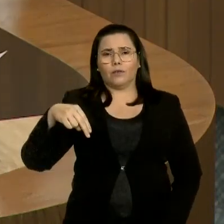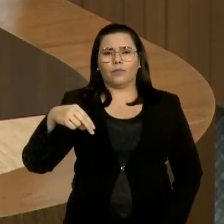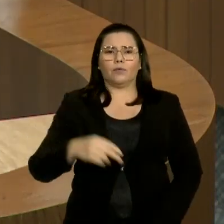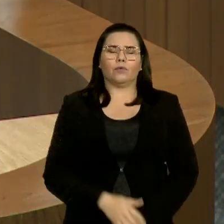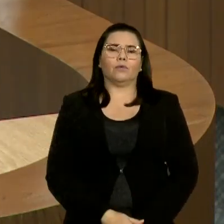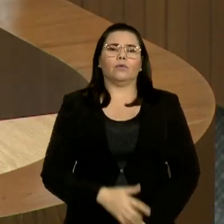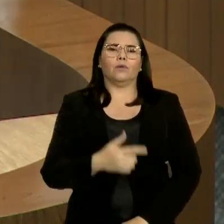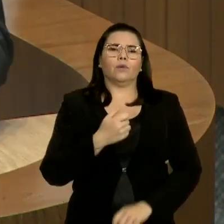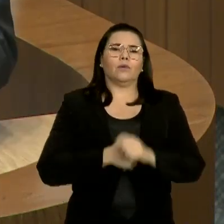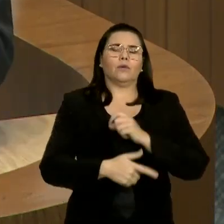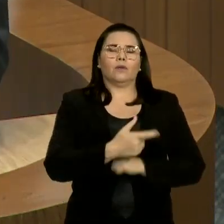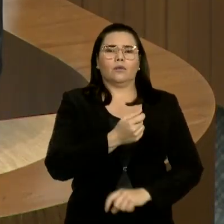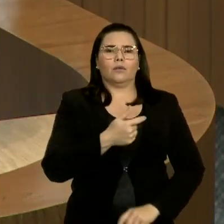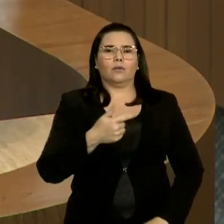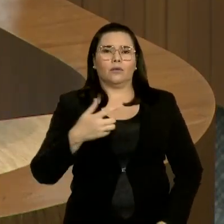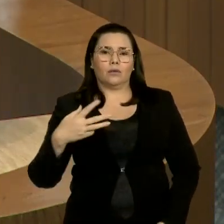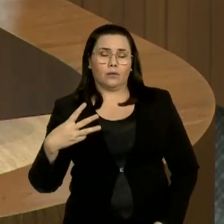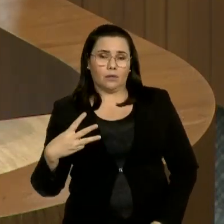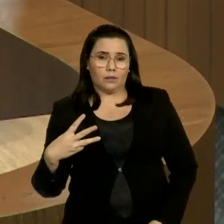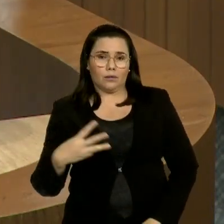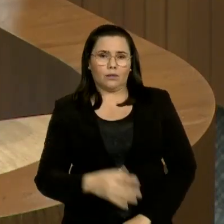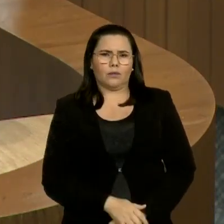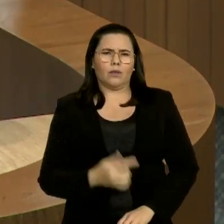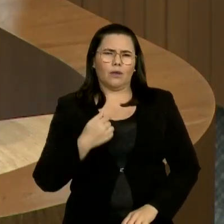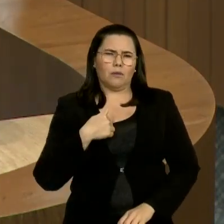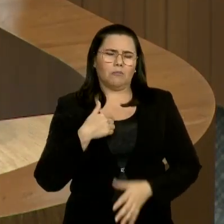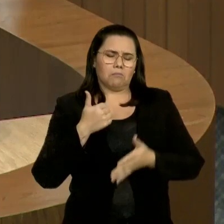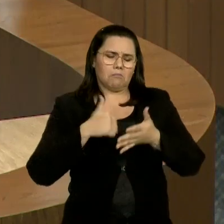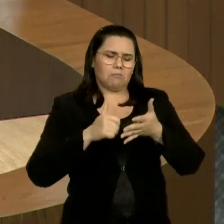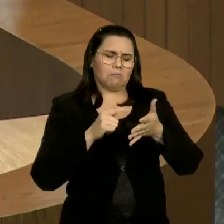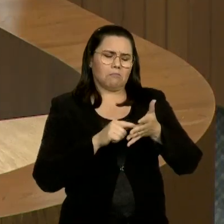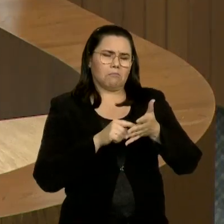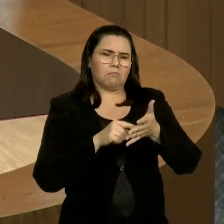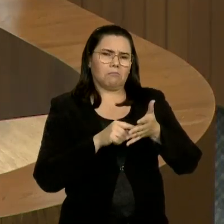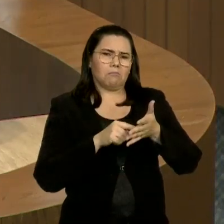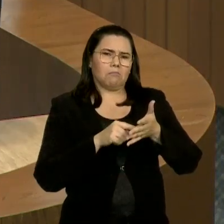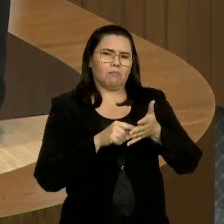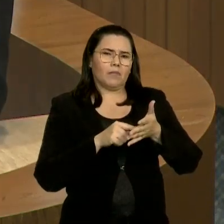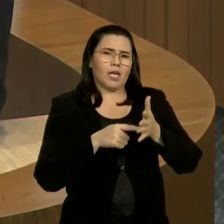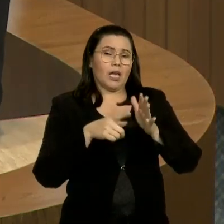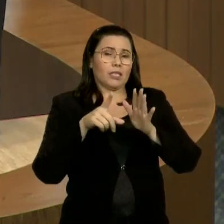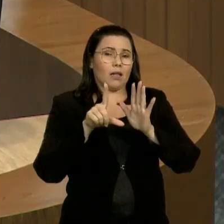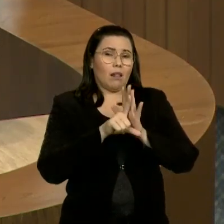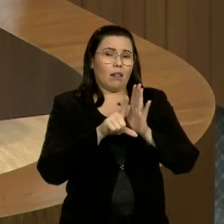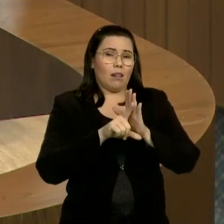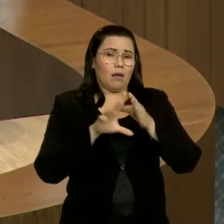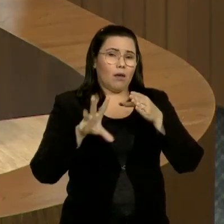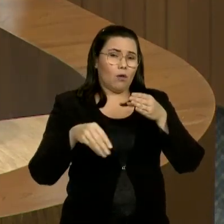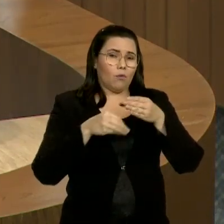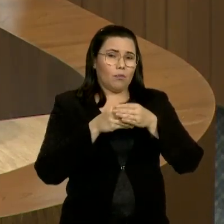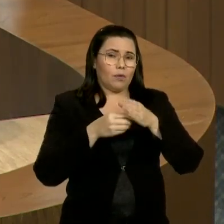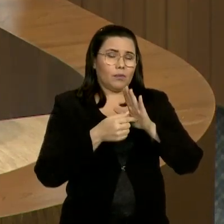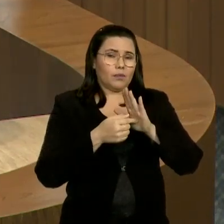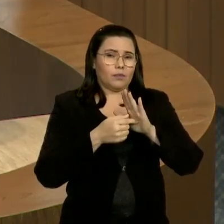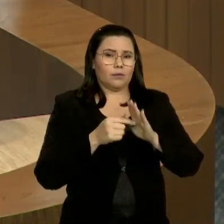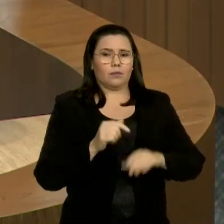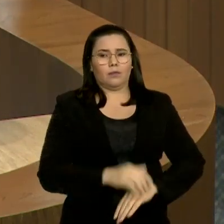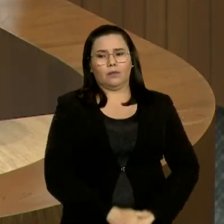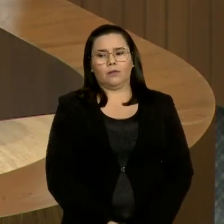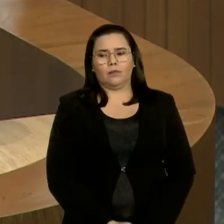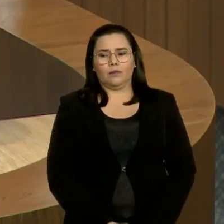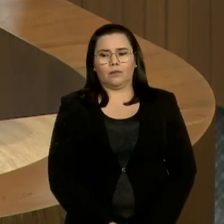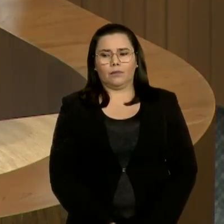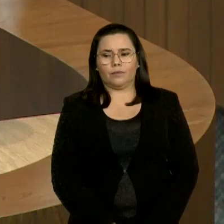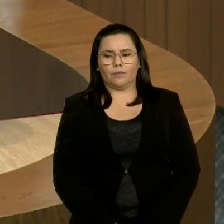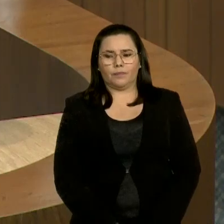para fazer uma reanálise E lá nós deputados que aprovamos esta